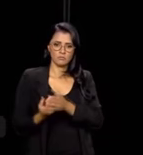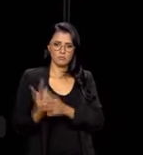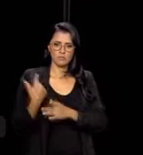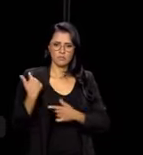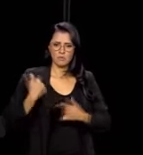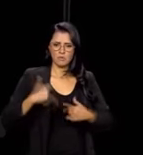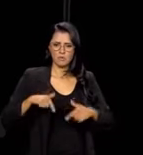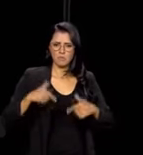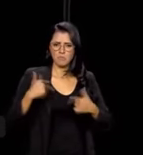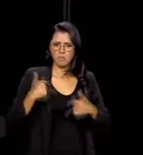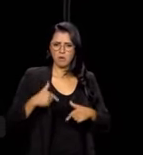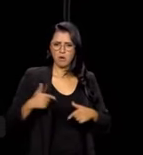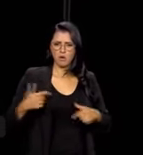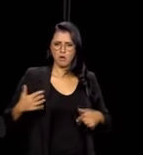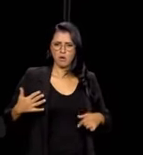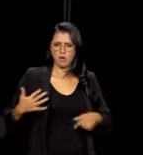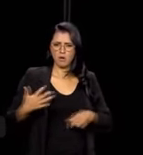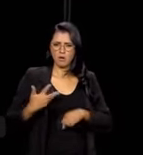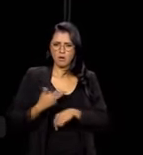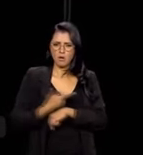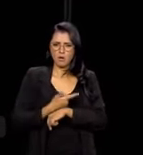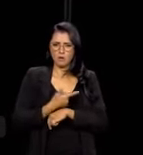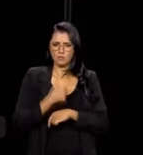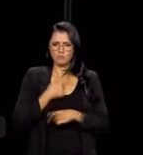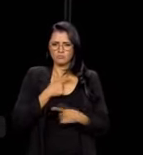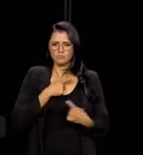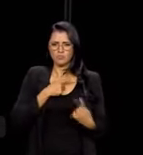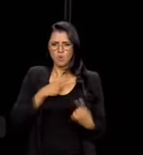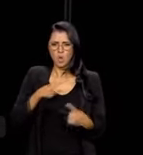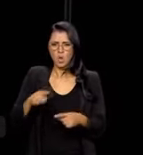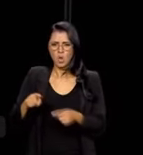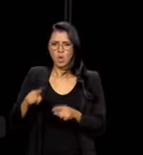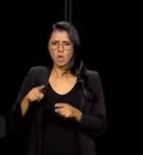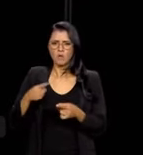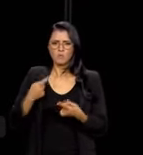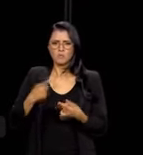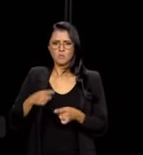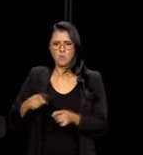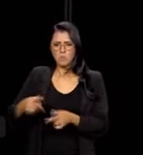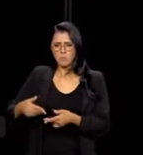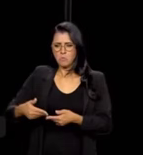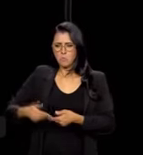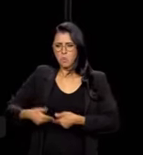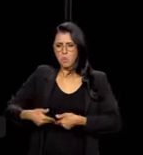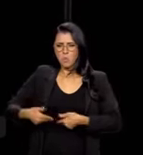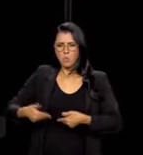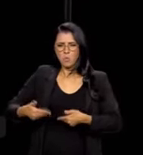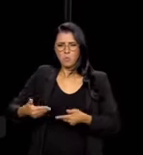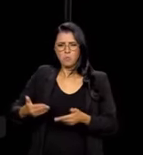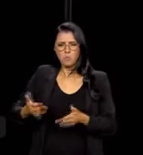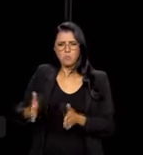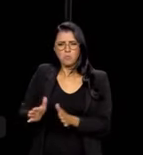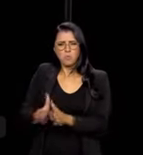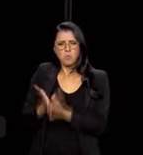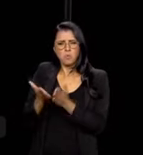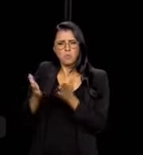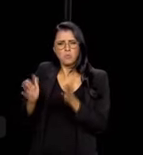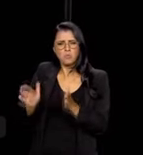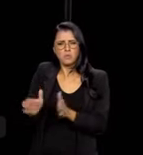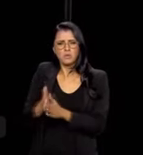já ultrapassaram o G7 em termos de participação no Produto Interno Bruto Mundial, respondendo